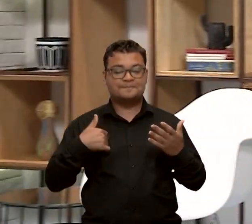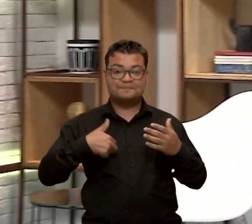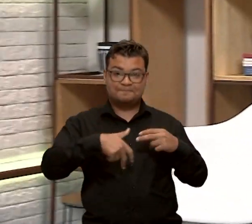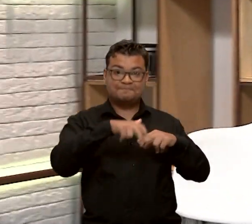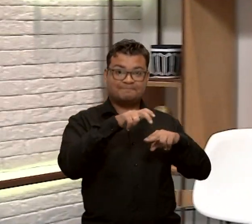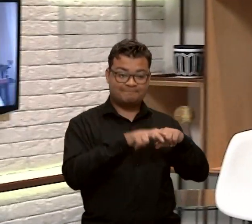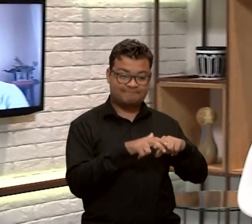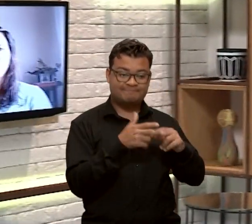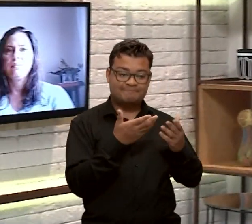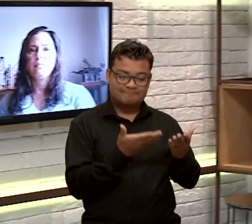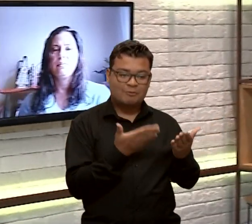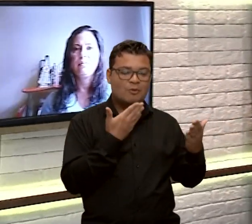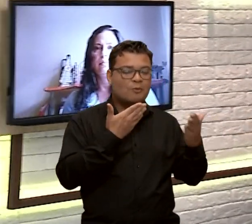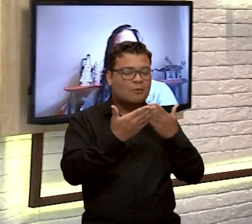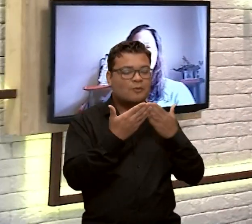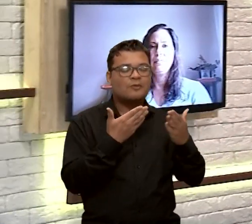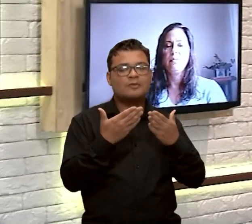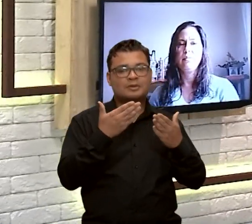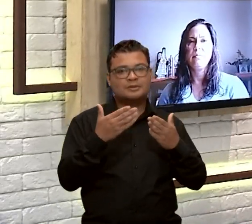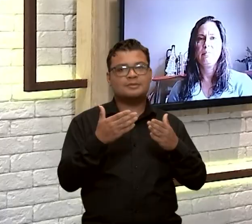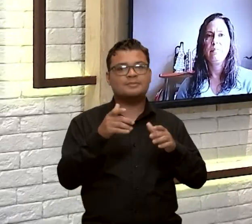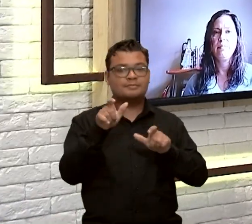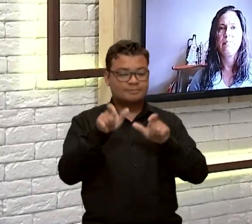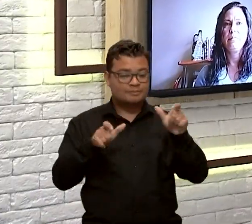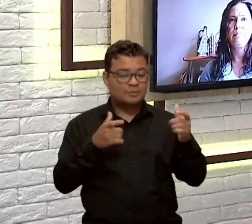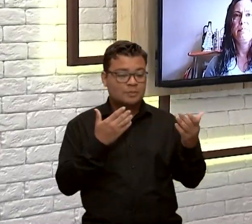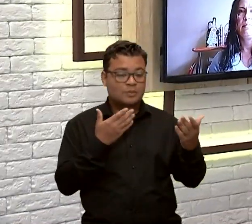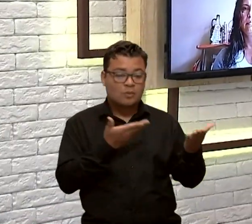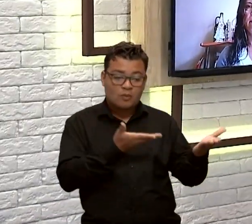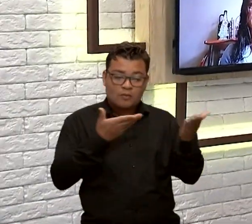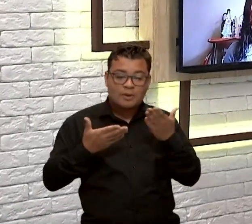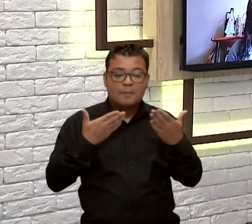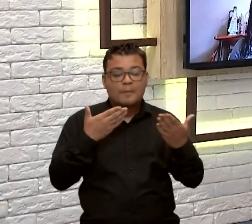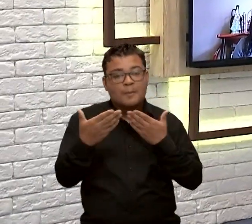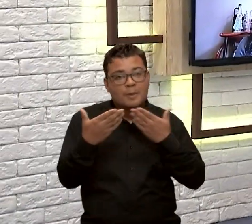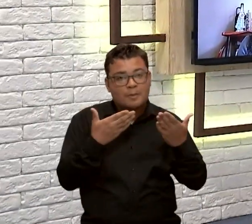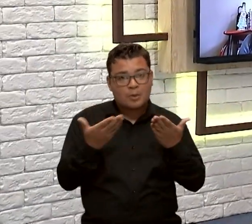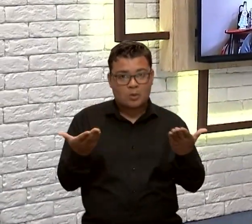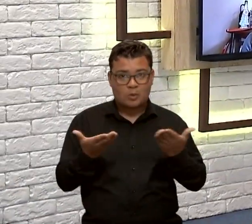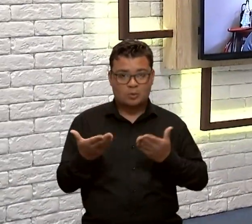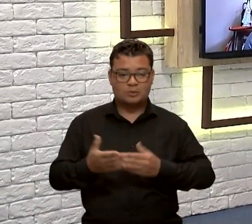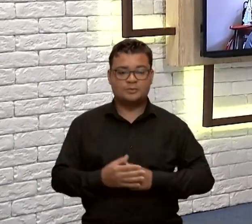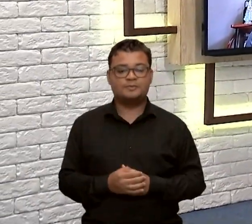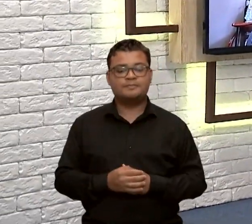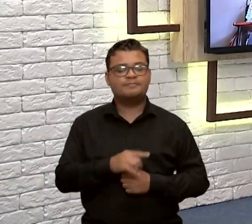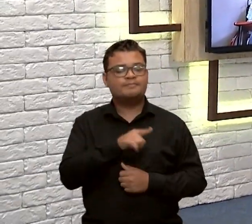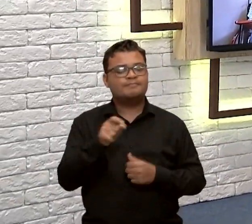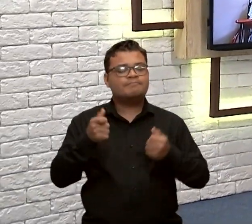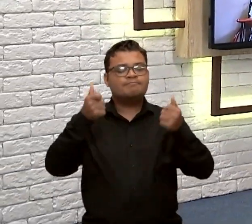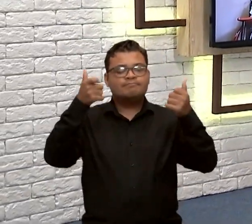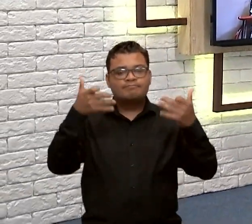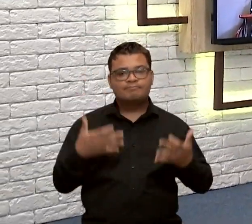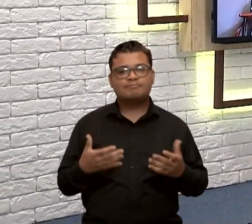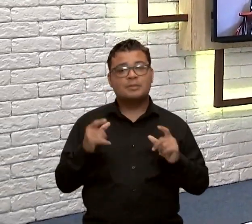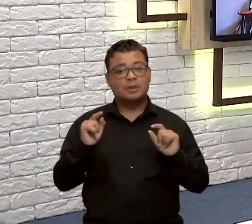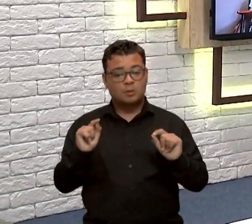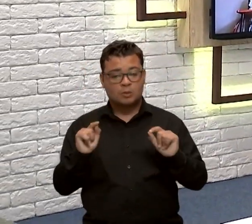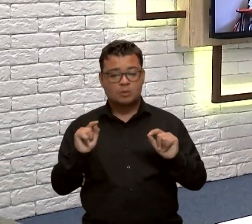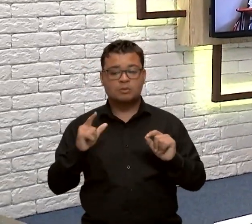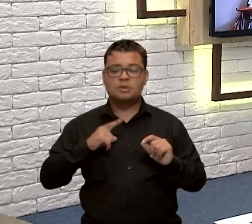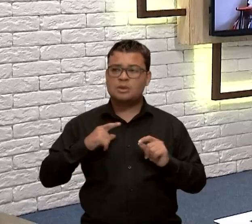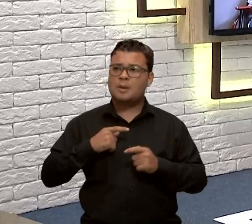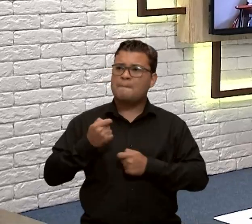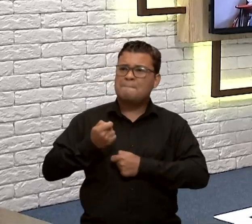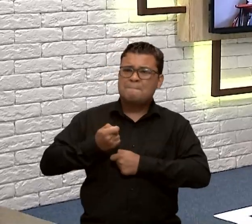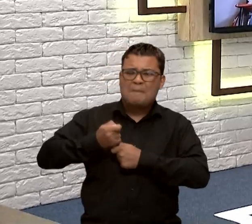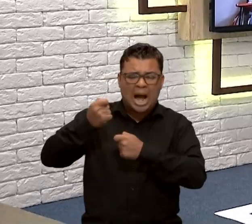sentar e conversar com os nossos primeiros convidados desse programa de hoje. Eles vão falar sobre a relação entre esses